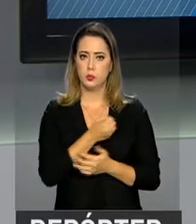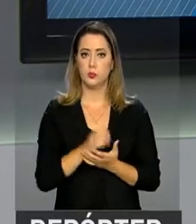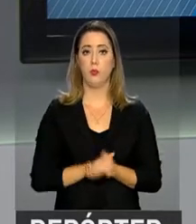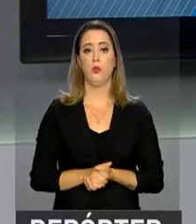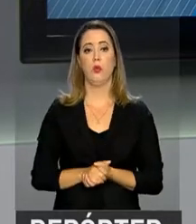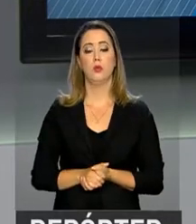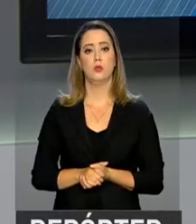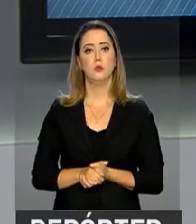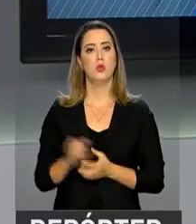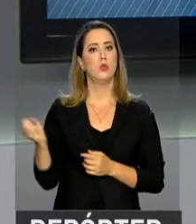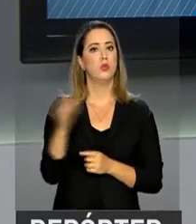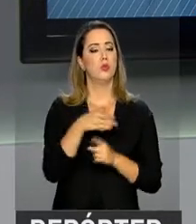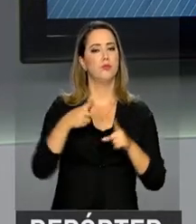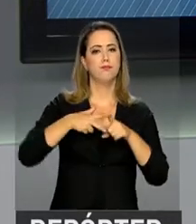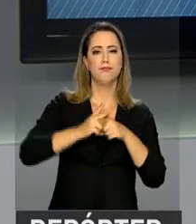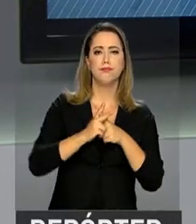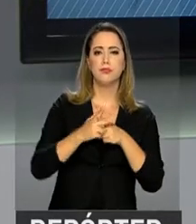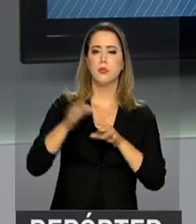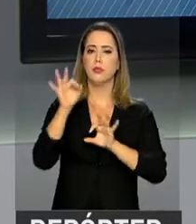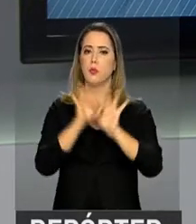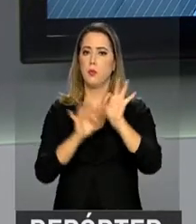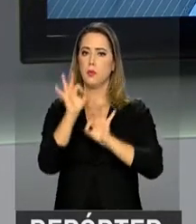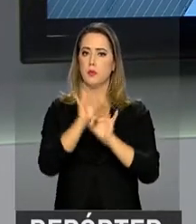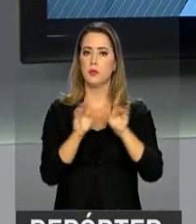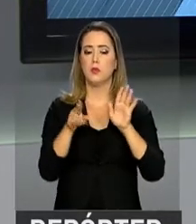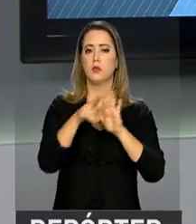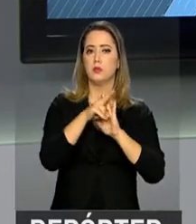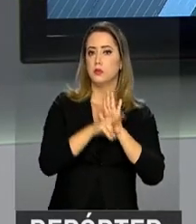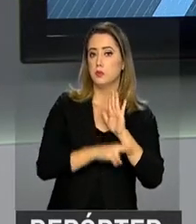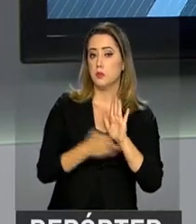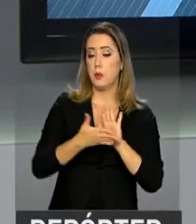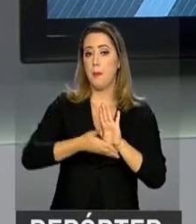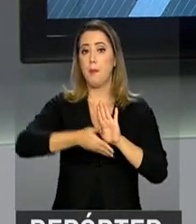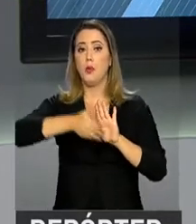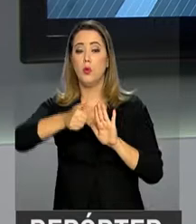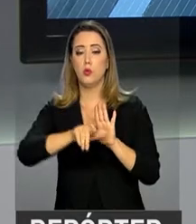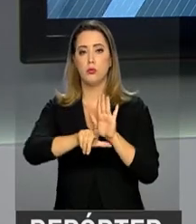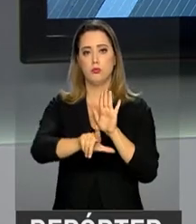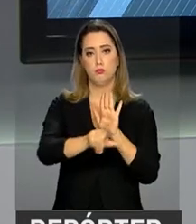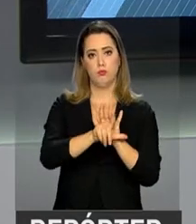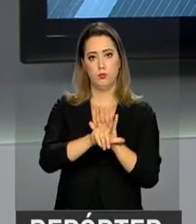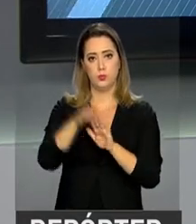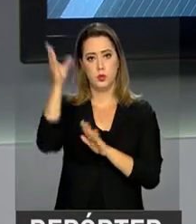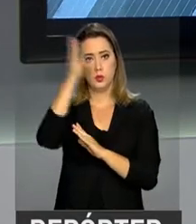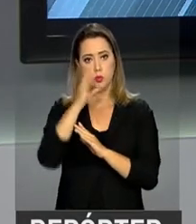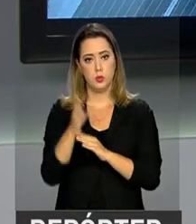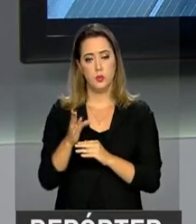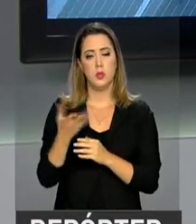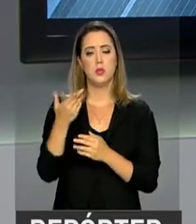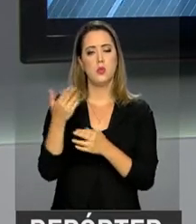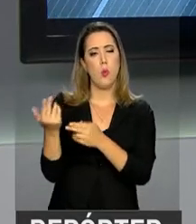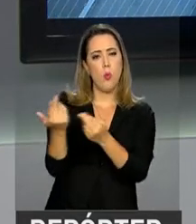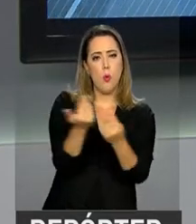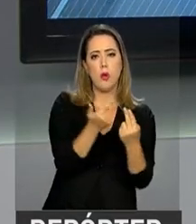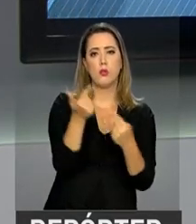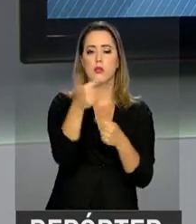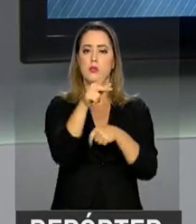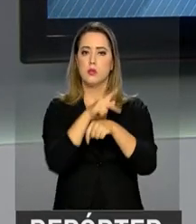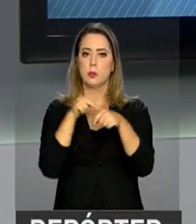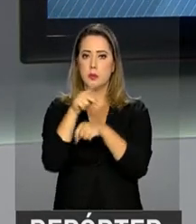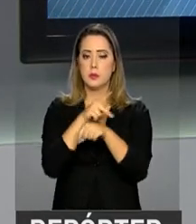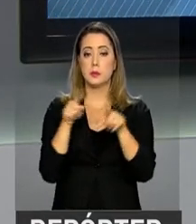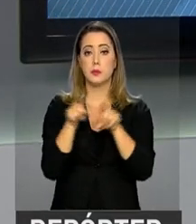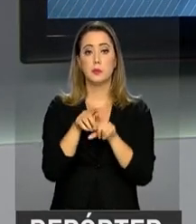reformar para modernizar criar mais empregos e tornar a legislação brasileira semelhante à da maioria dos países o